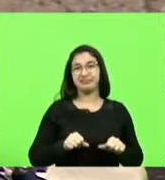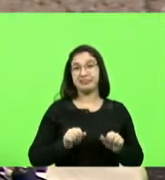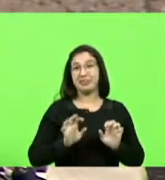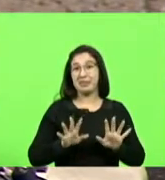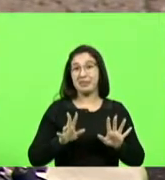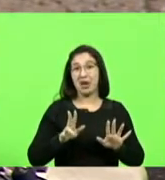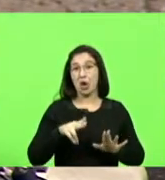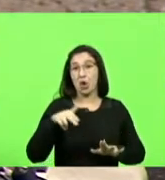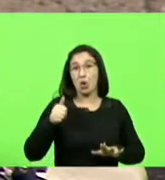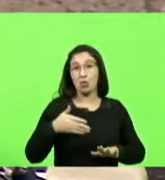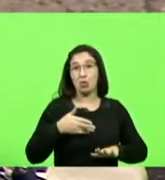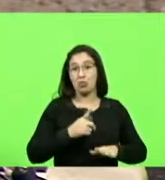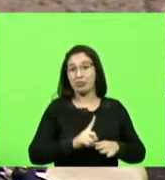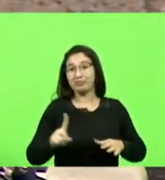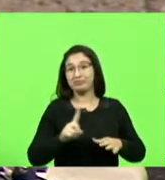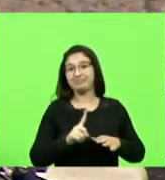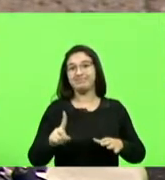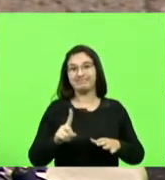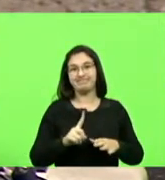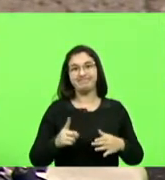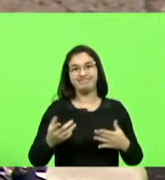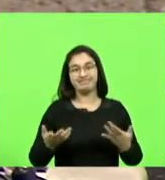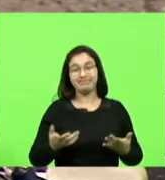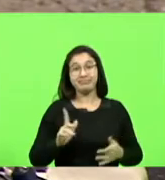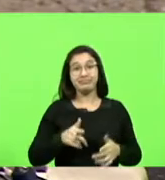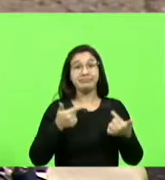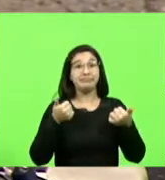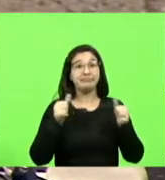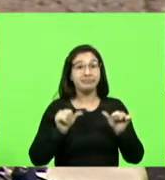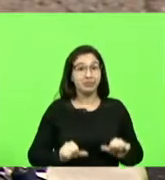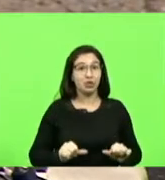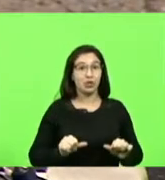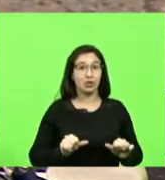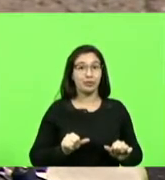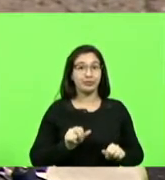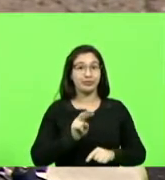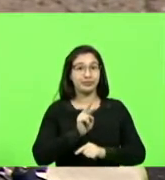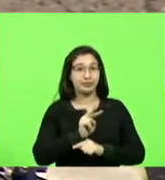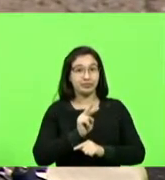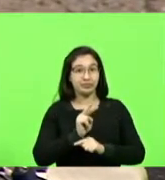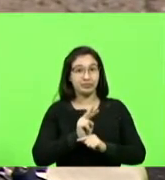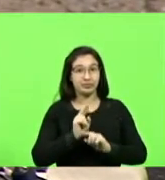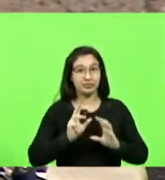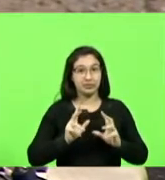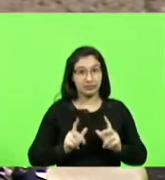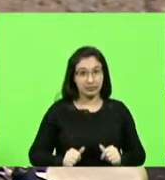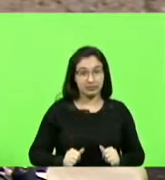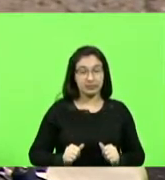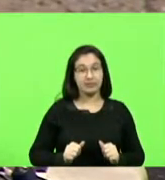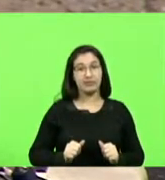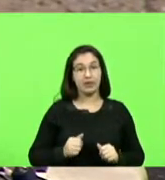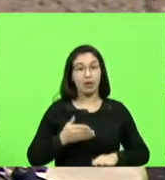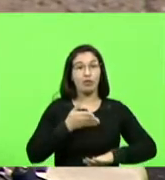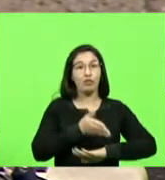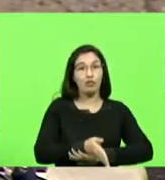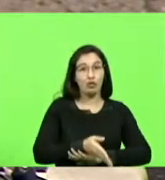só ficava pior. E o pior de tudo, a vigilância sanitária, ela foi até o